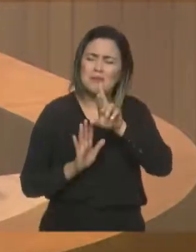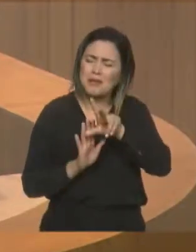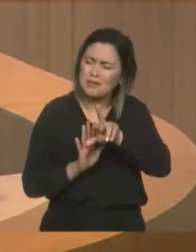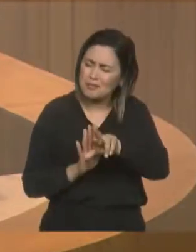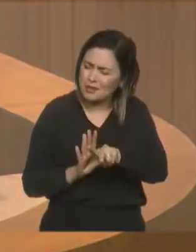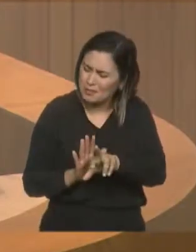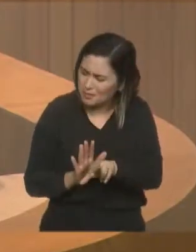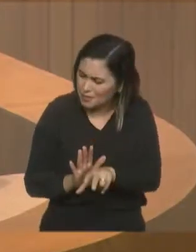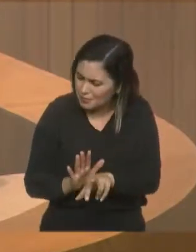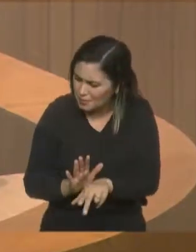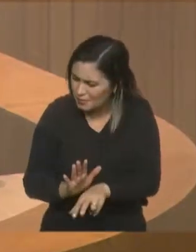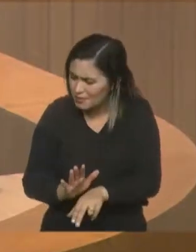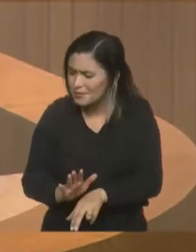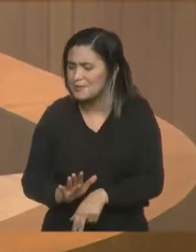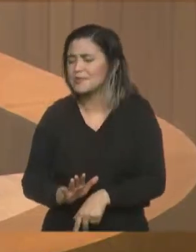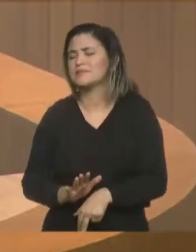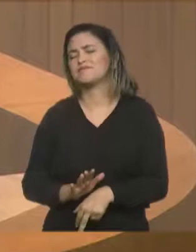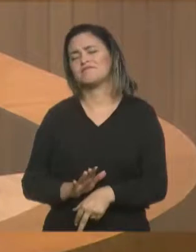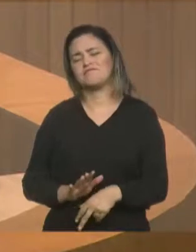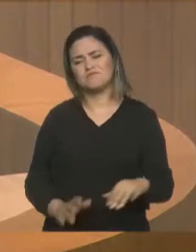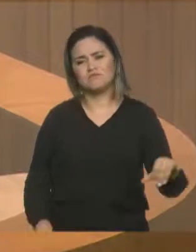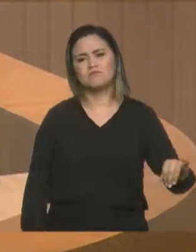atinge os plânctons,